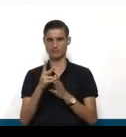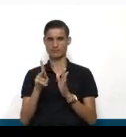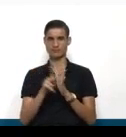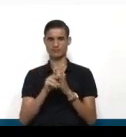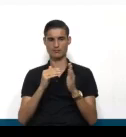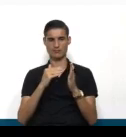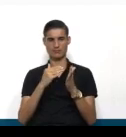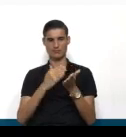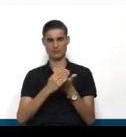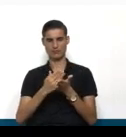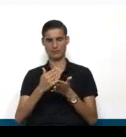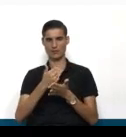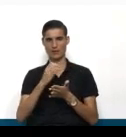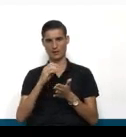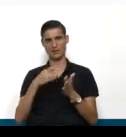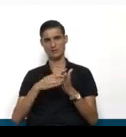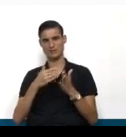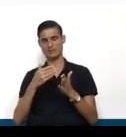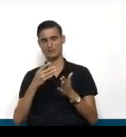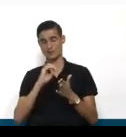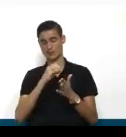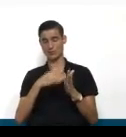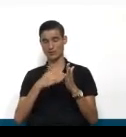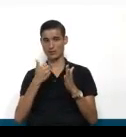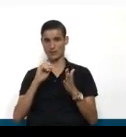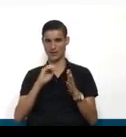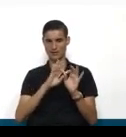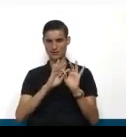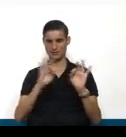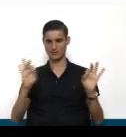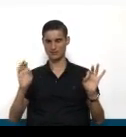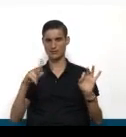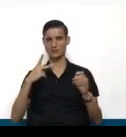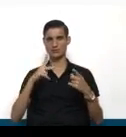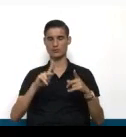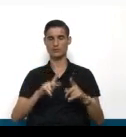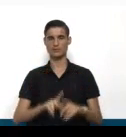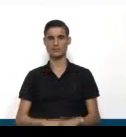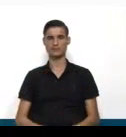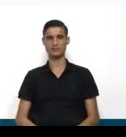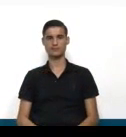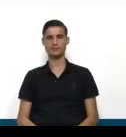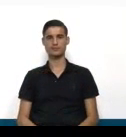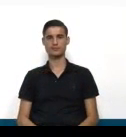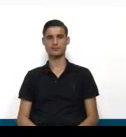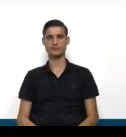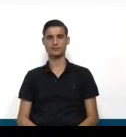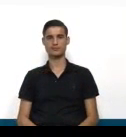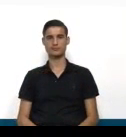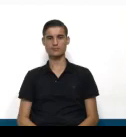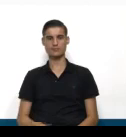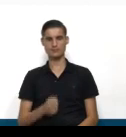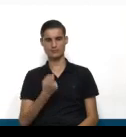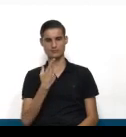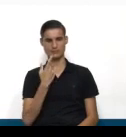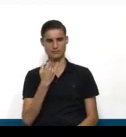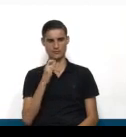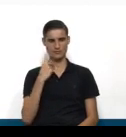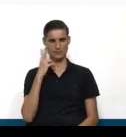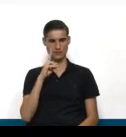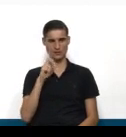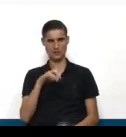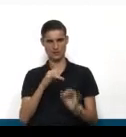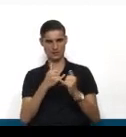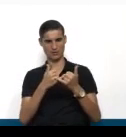este intervalo de 0 a 10, que é o comprimento da minha corda. E supomos